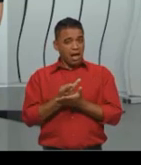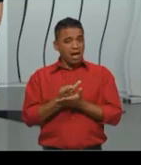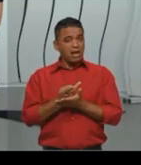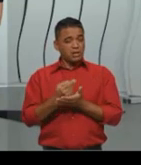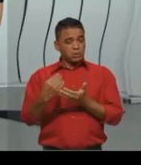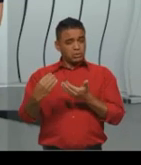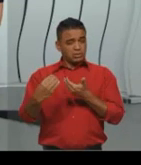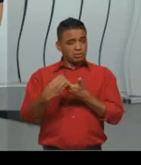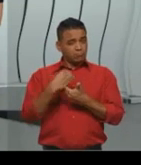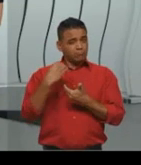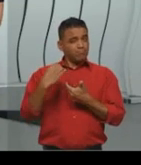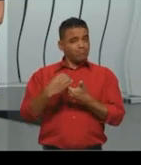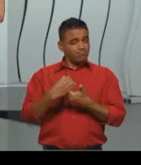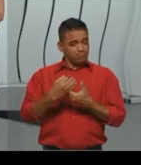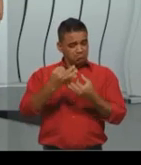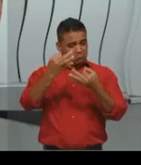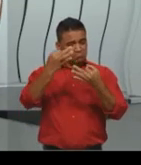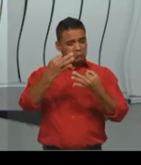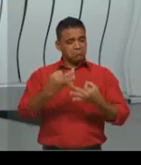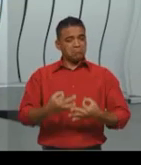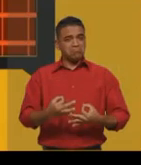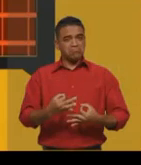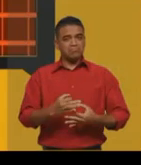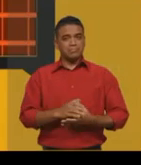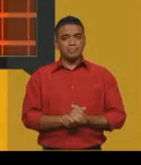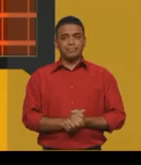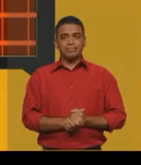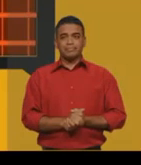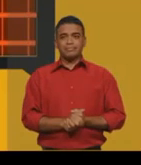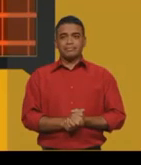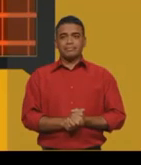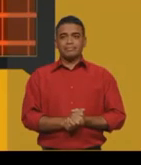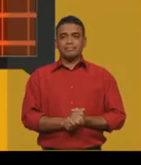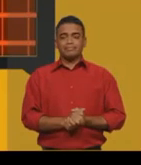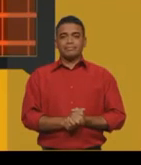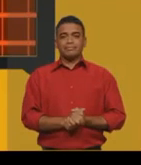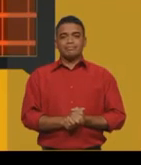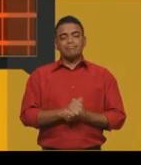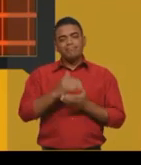dele. Thanks for watching